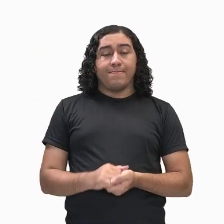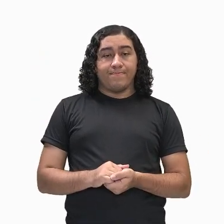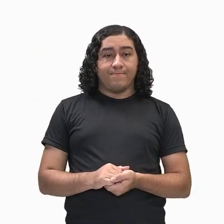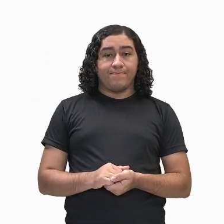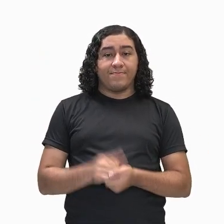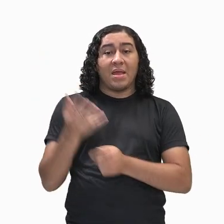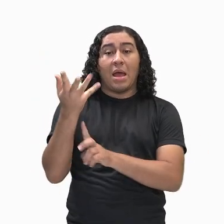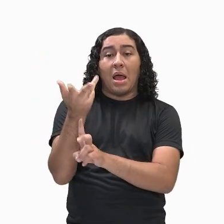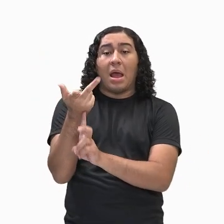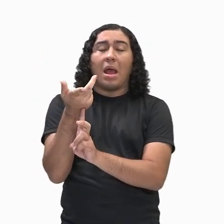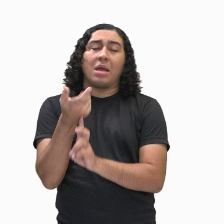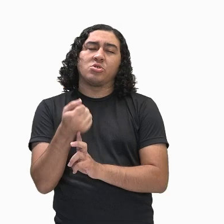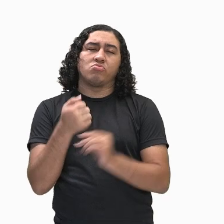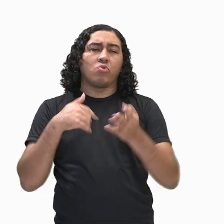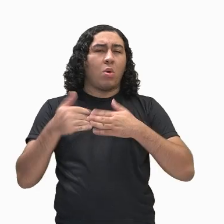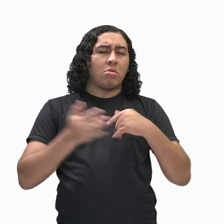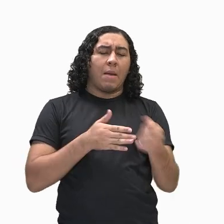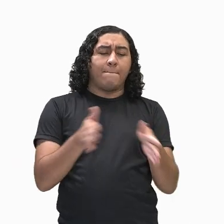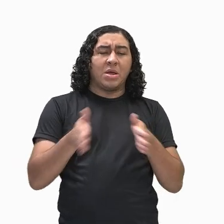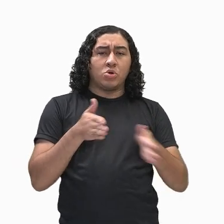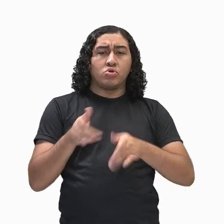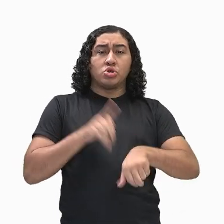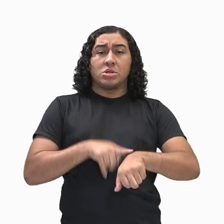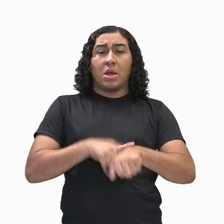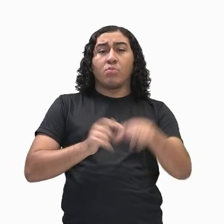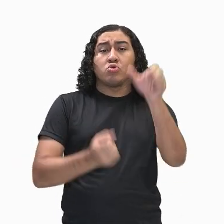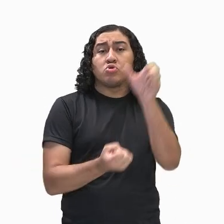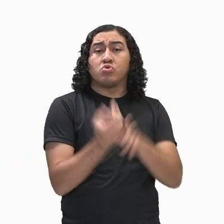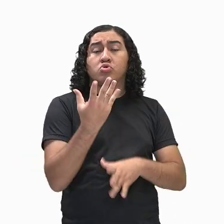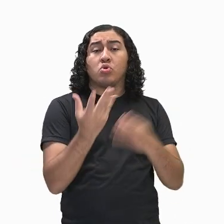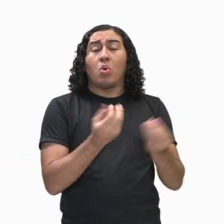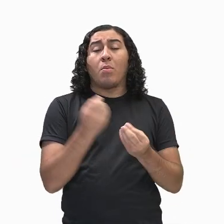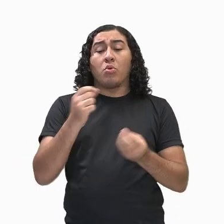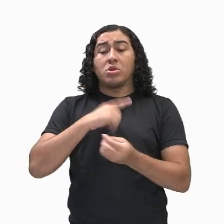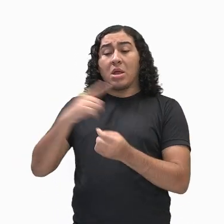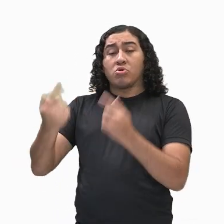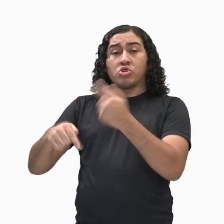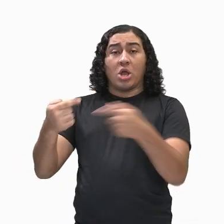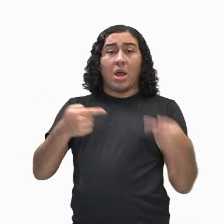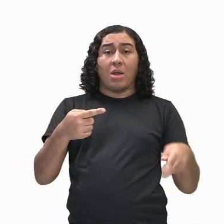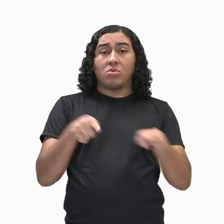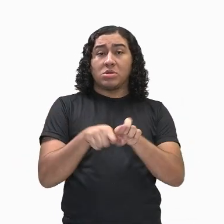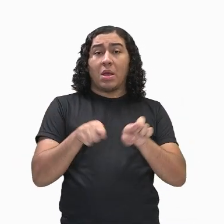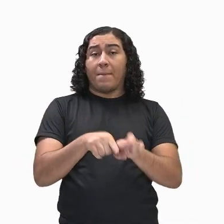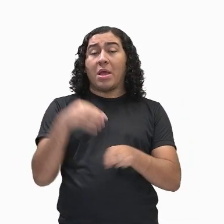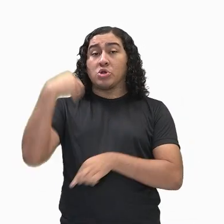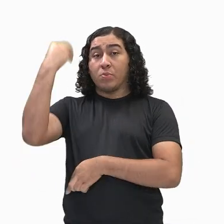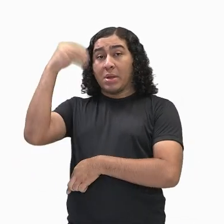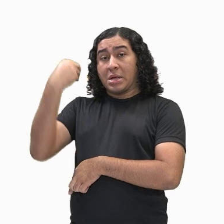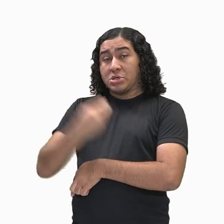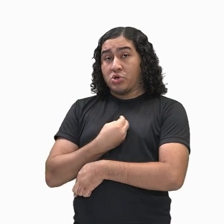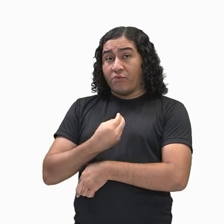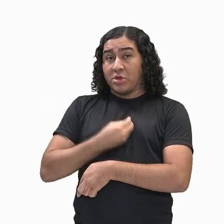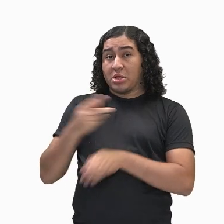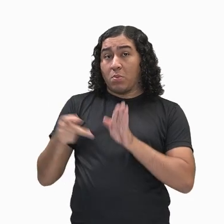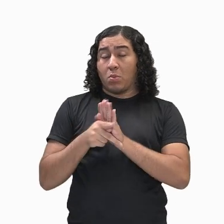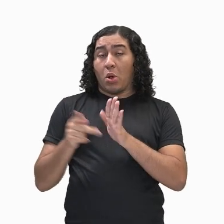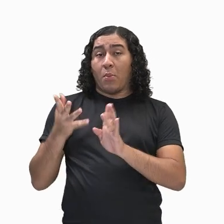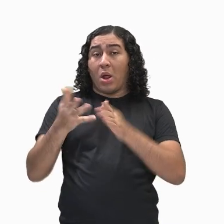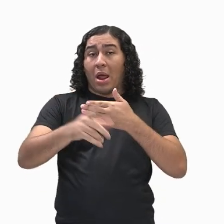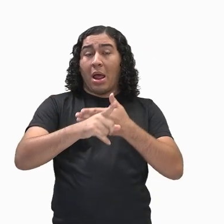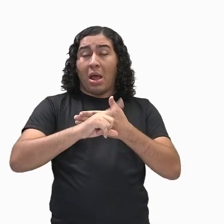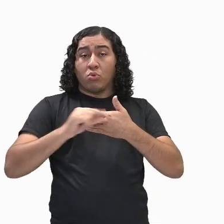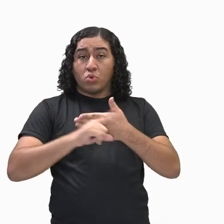de arte, em qualquer época, elas são criadas a partir do diálogo e da vivência do artista com